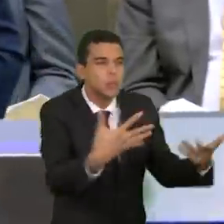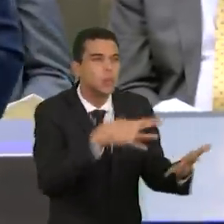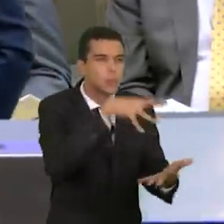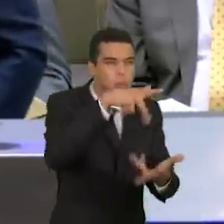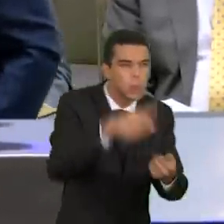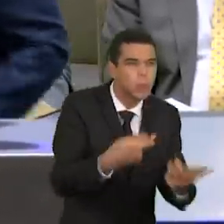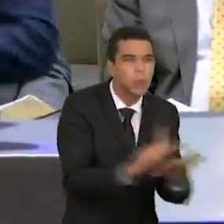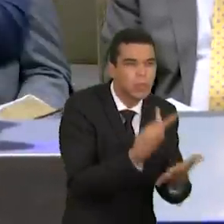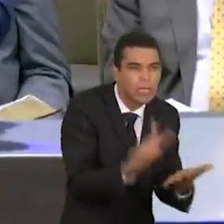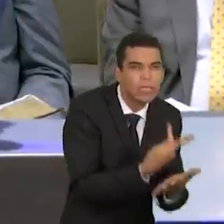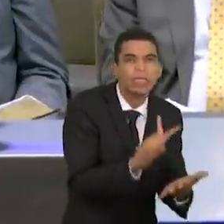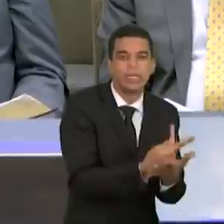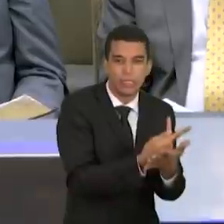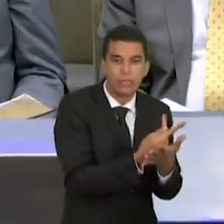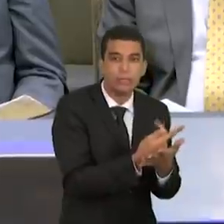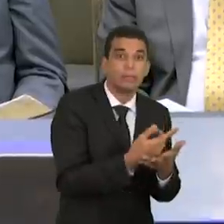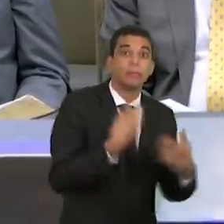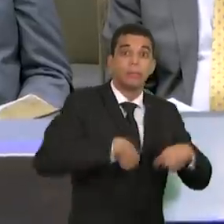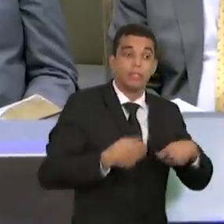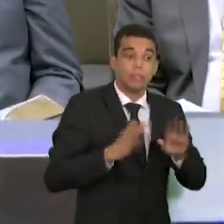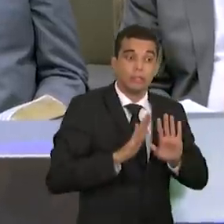equilibrado. O